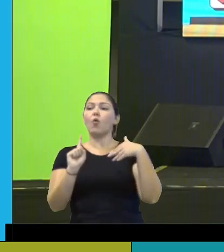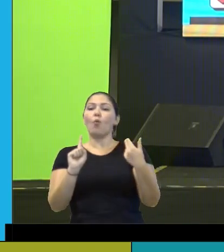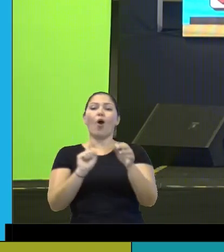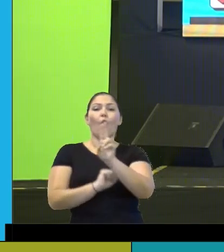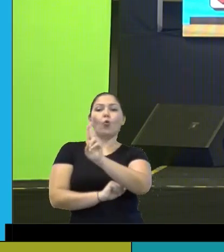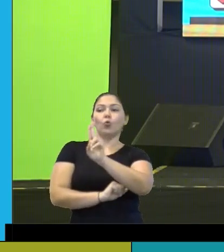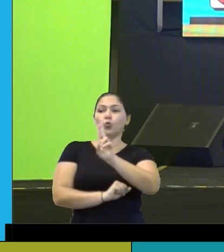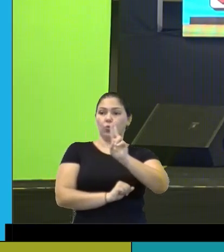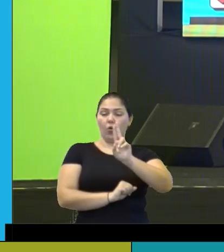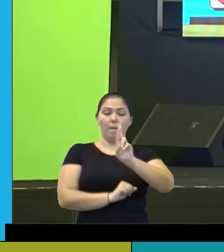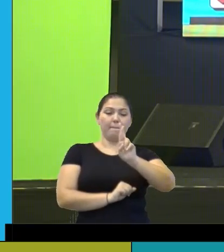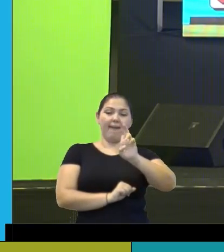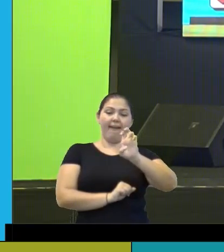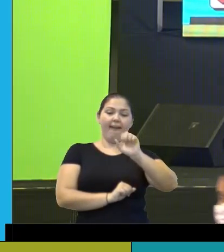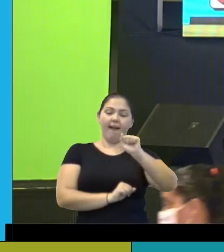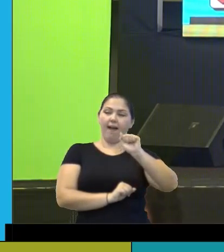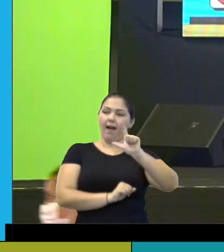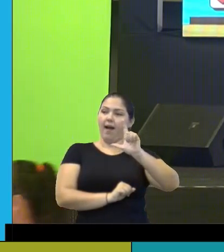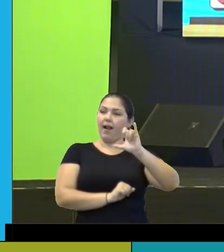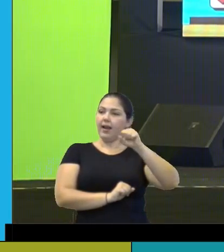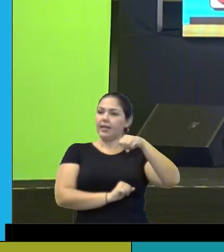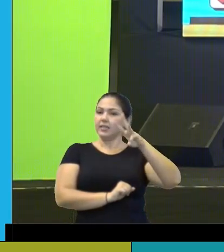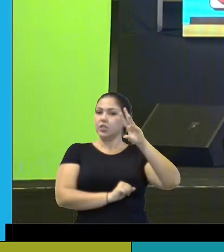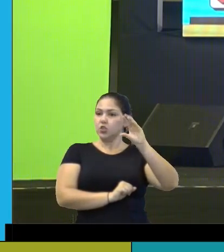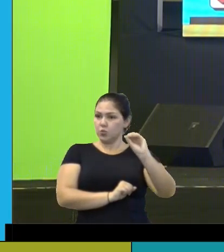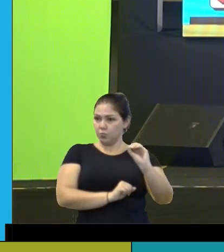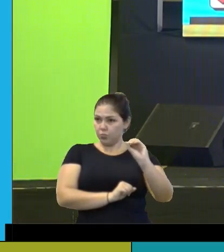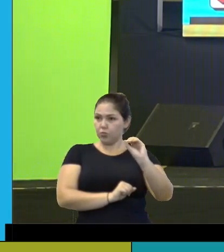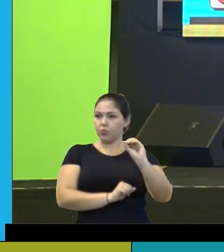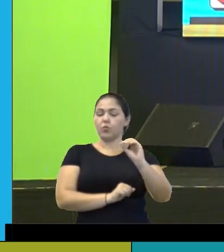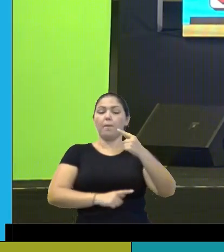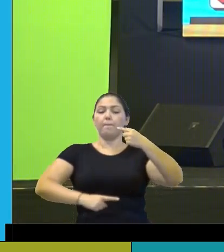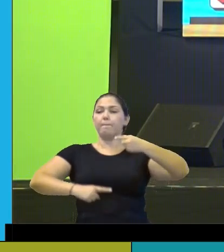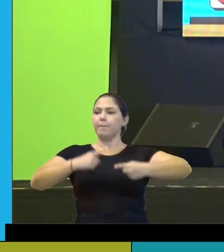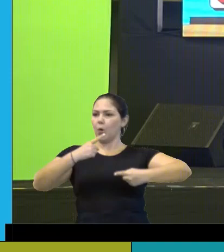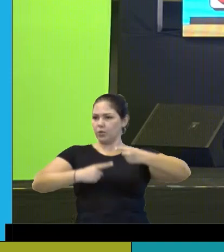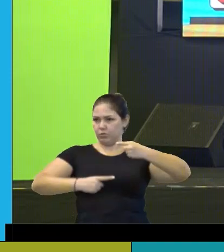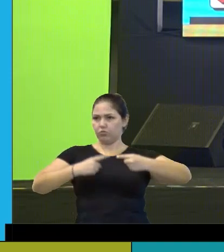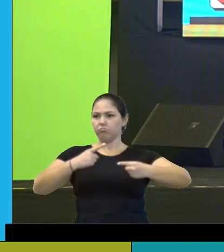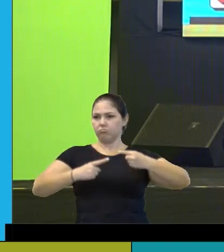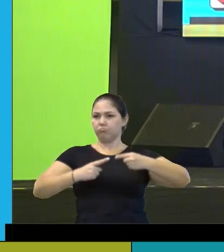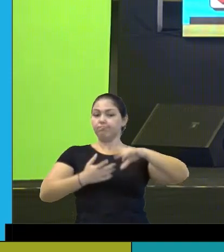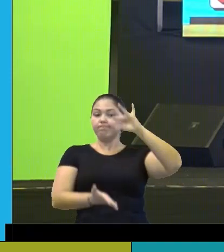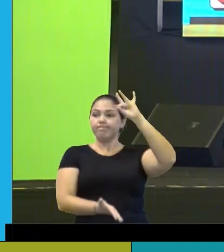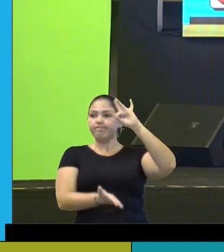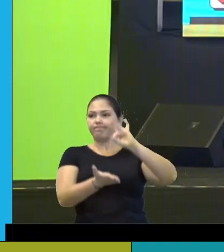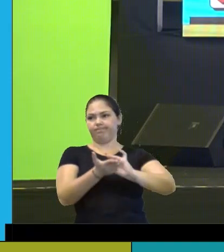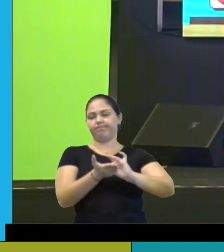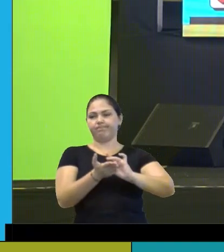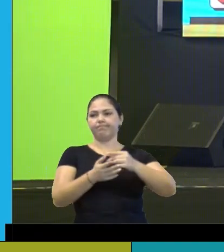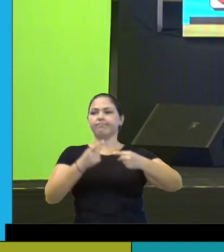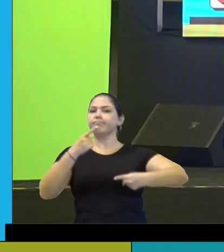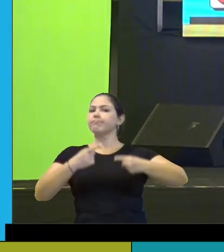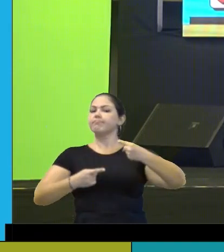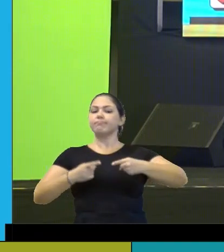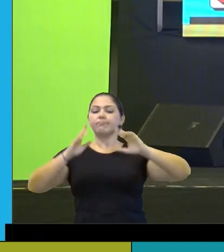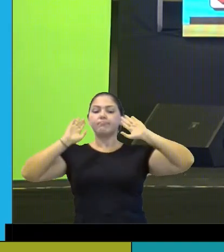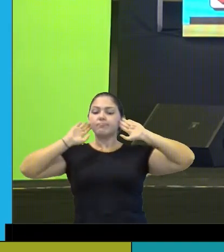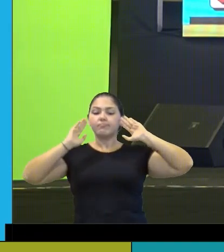realismo político. Quando eu falo a respeito do realismo político, eu aponto